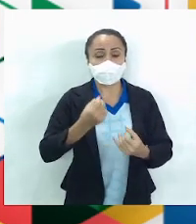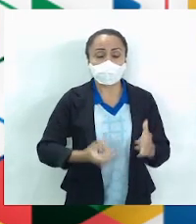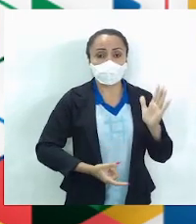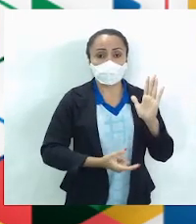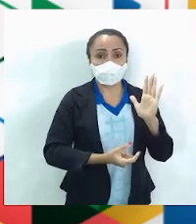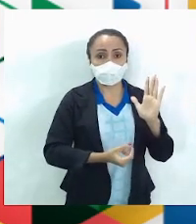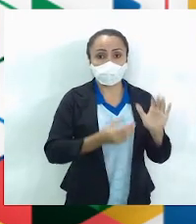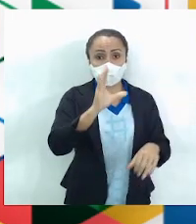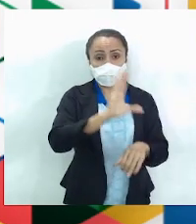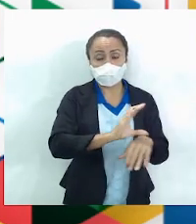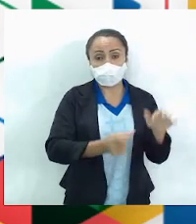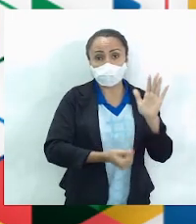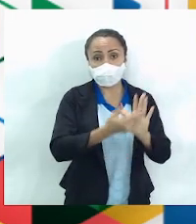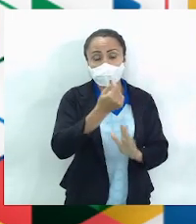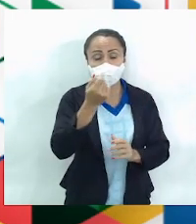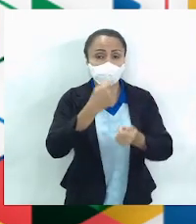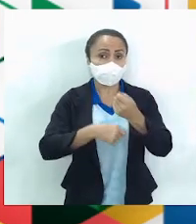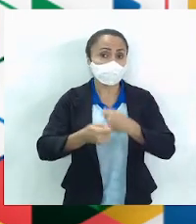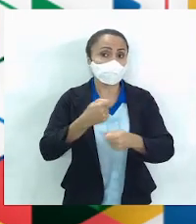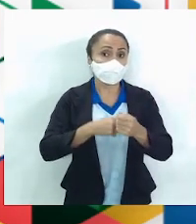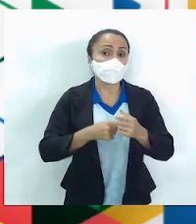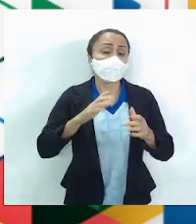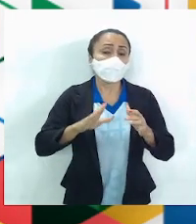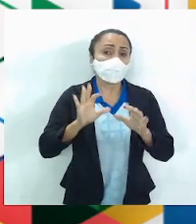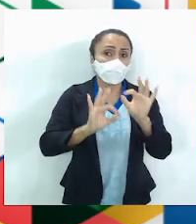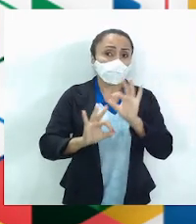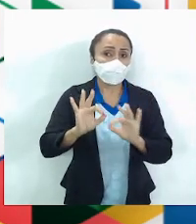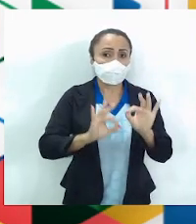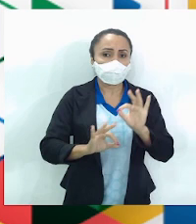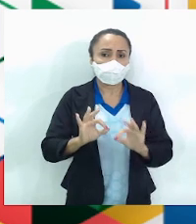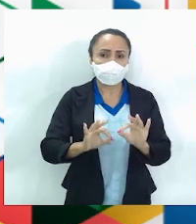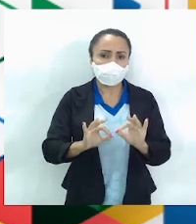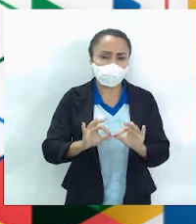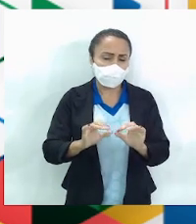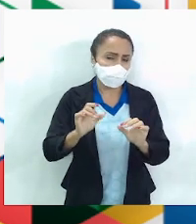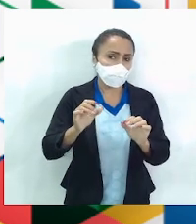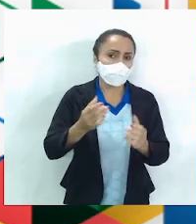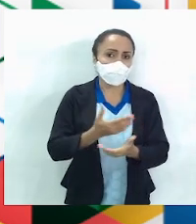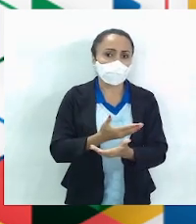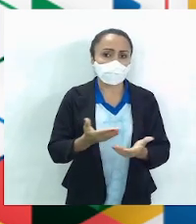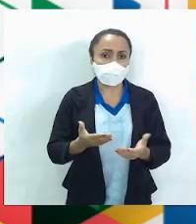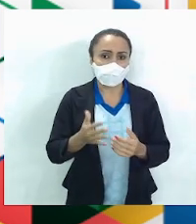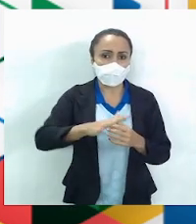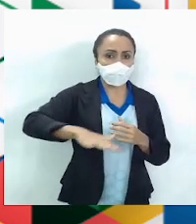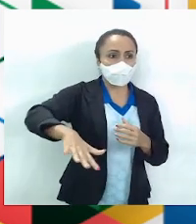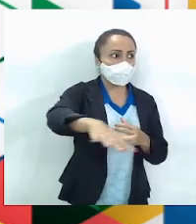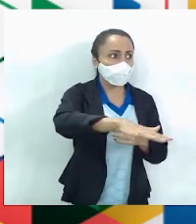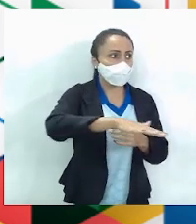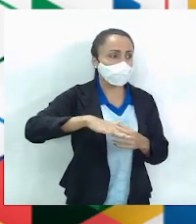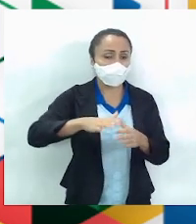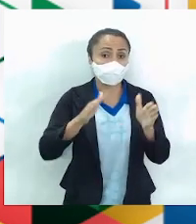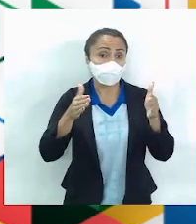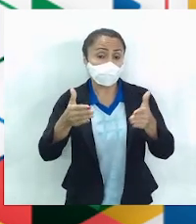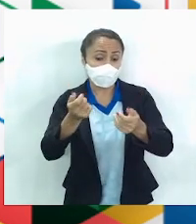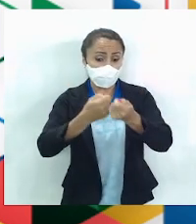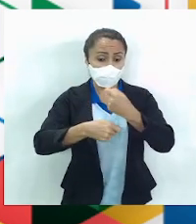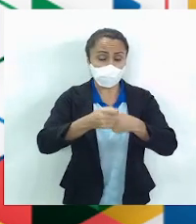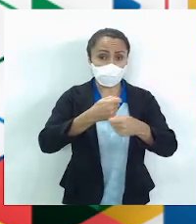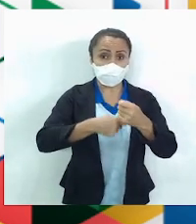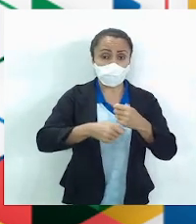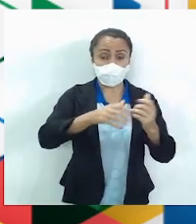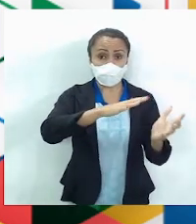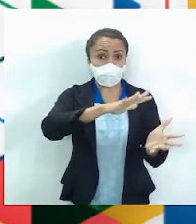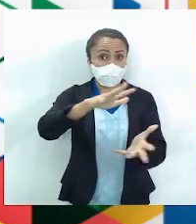capitalismo comercial organiza as ações produtivas para os campos dominantes da economia